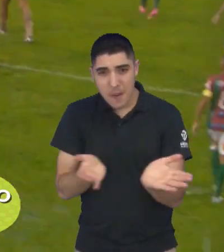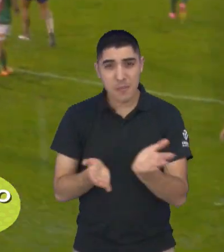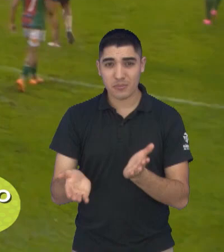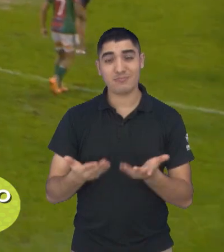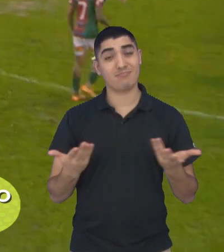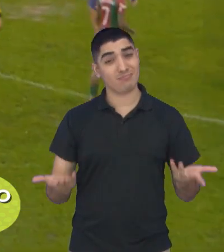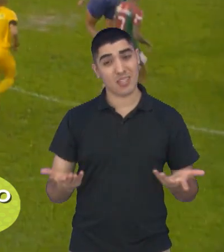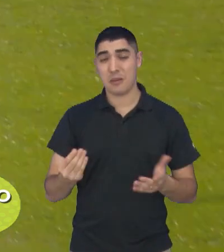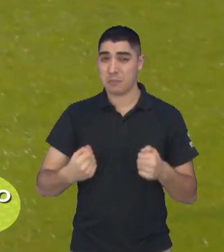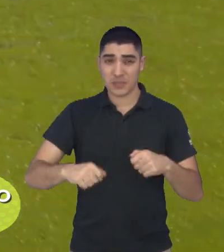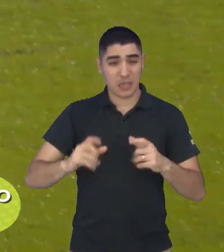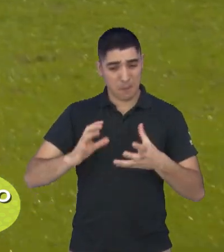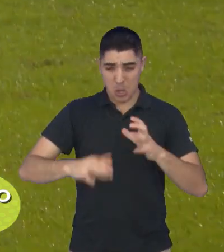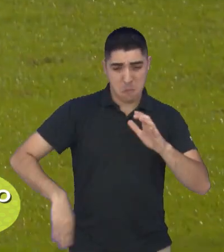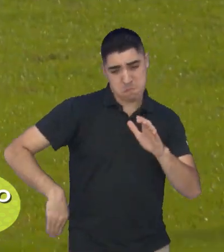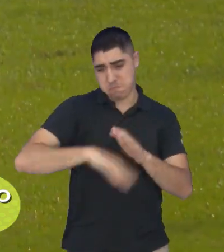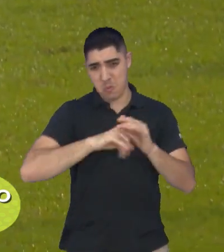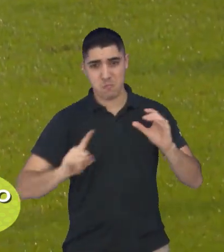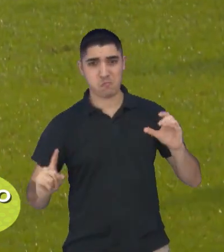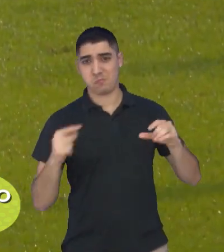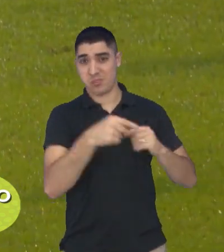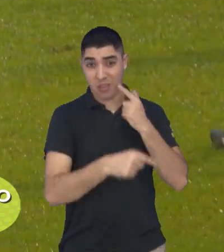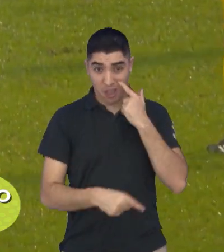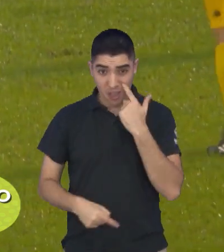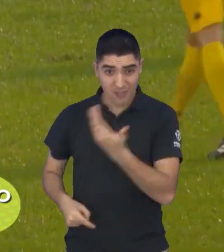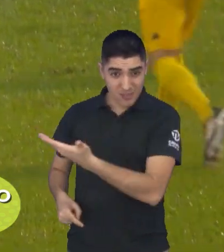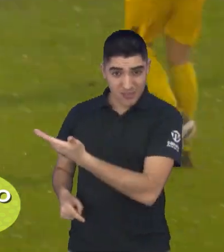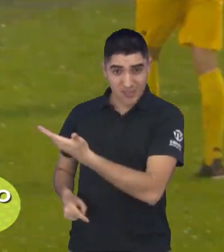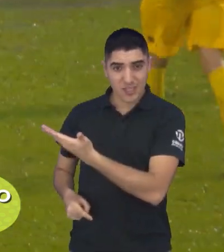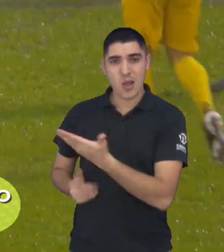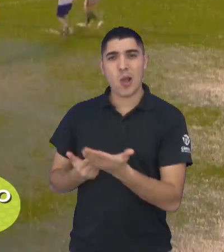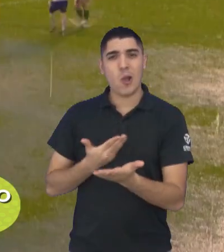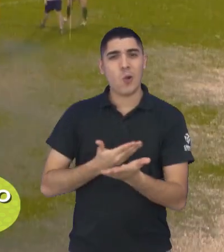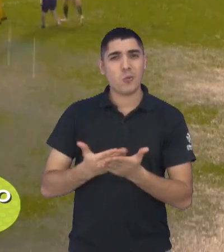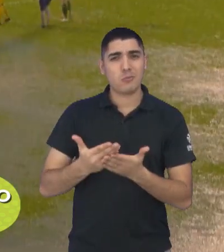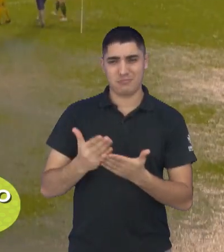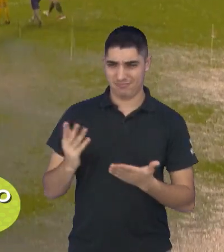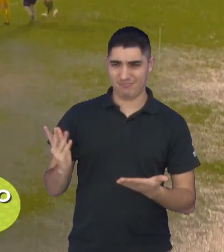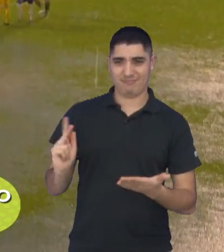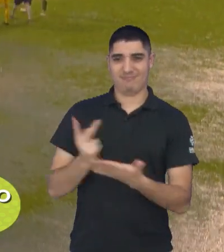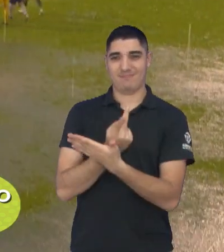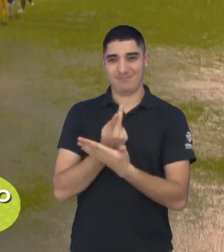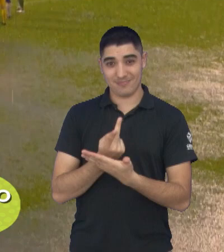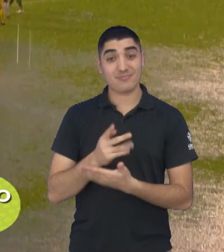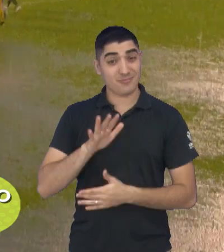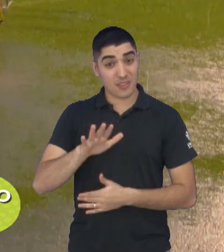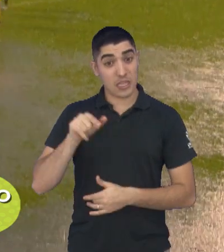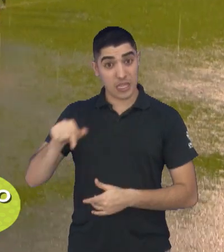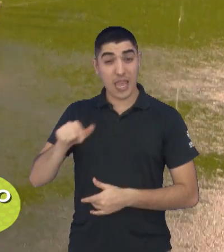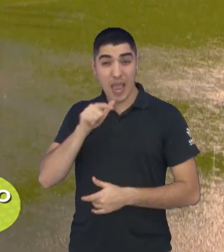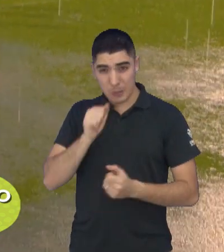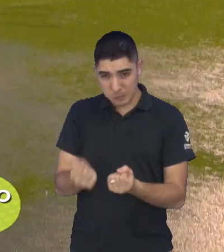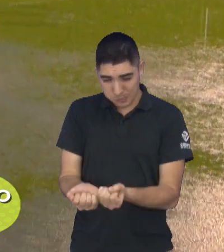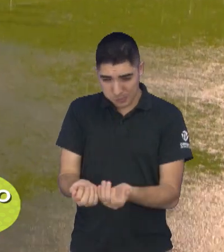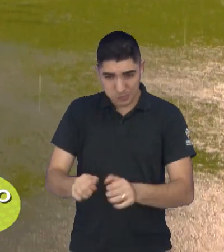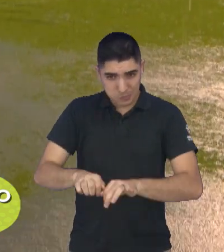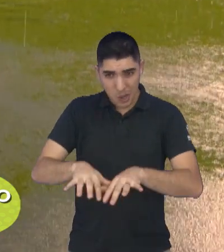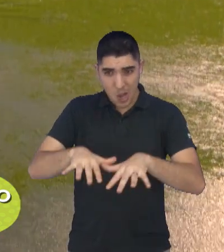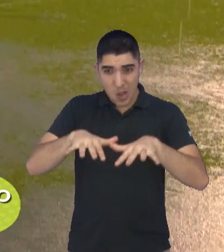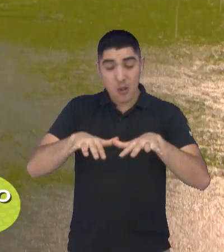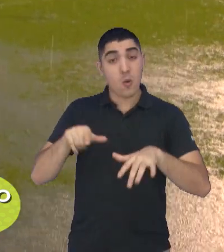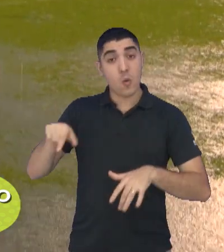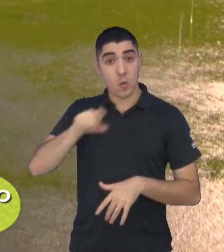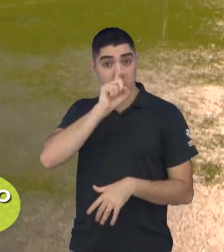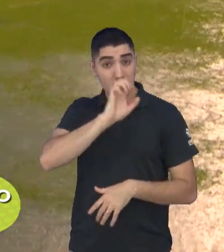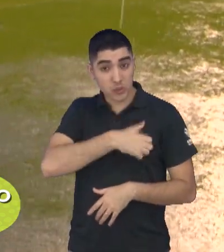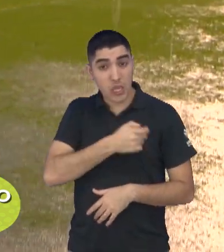jeito era dar chutão e cenas como essas começaram a aparecer. E mesmo com o gramado inundado, o São José ainda